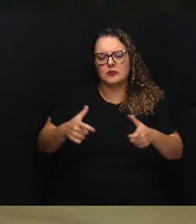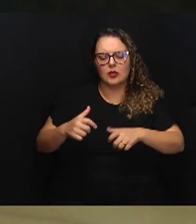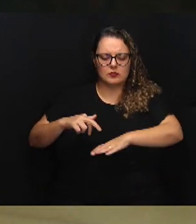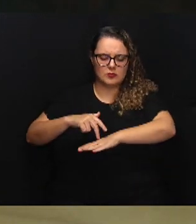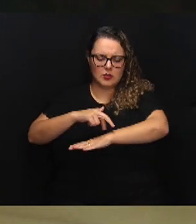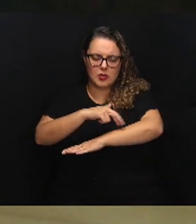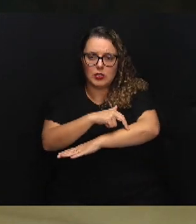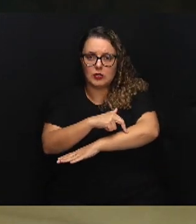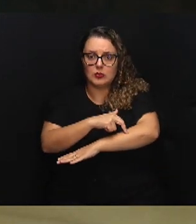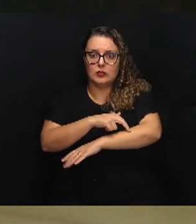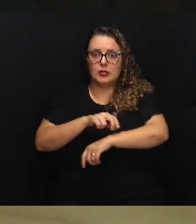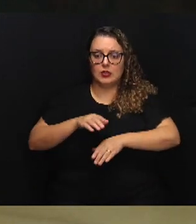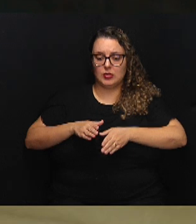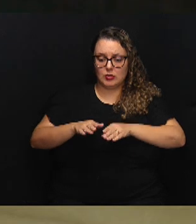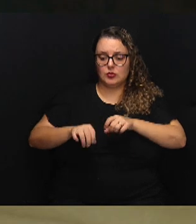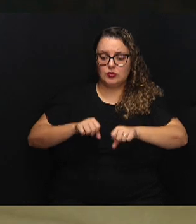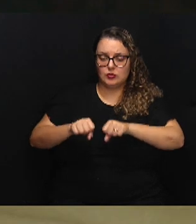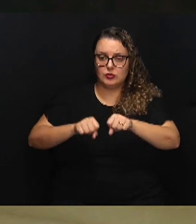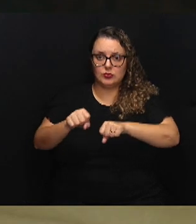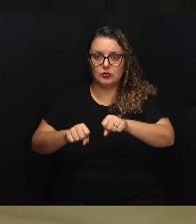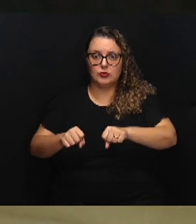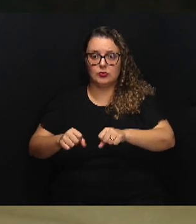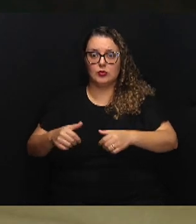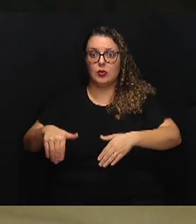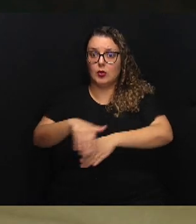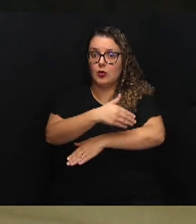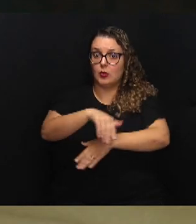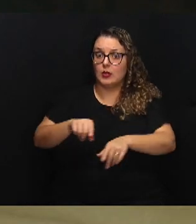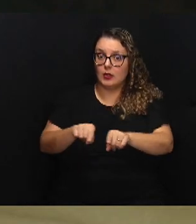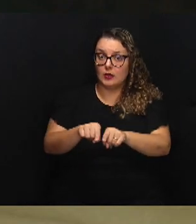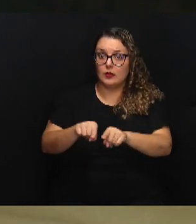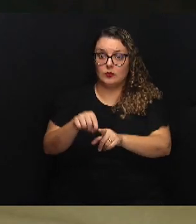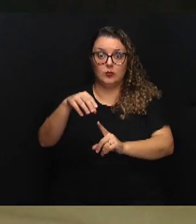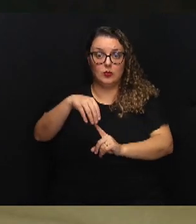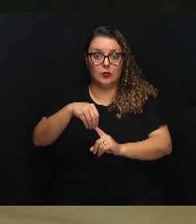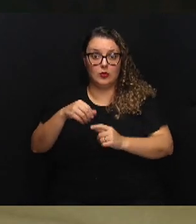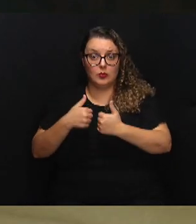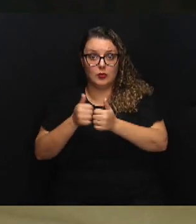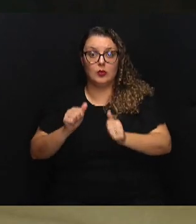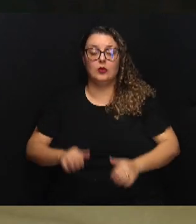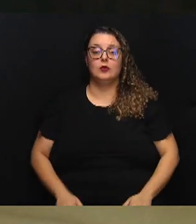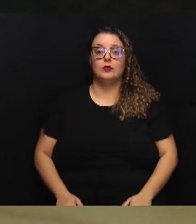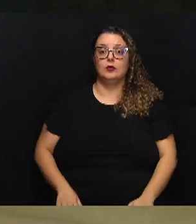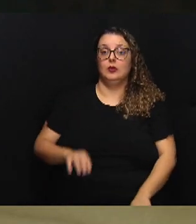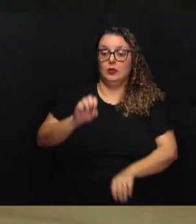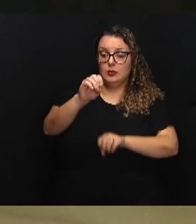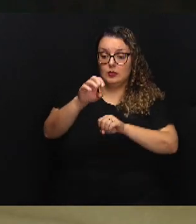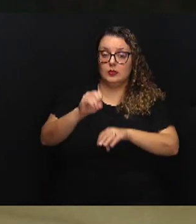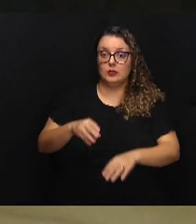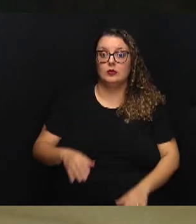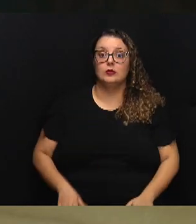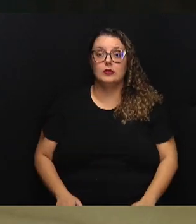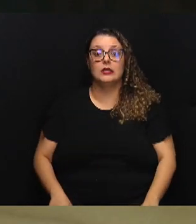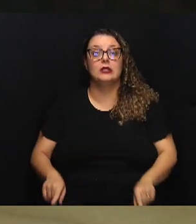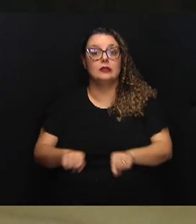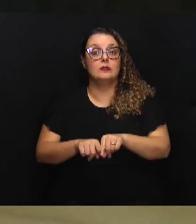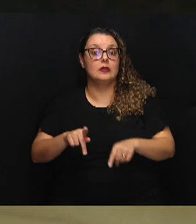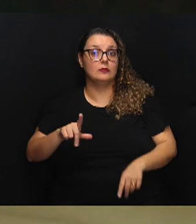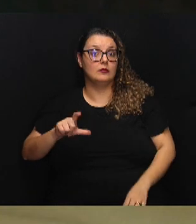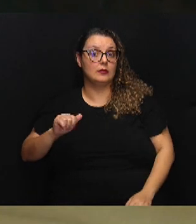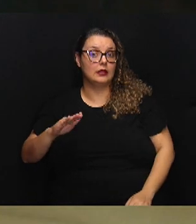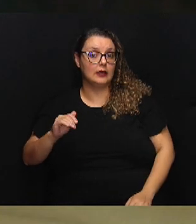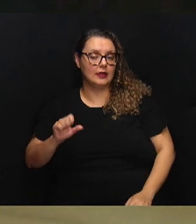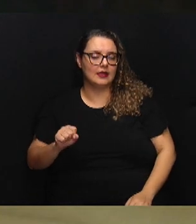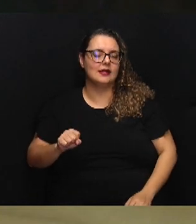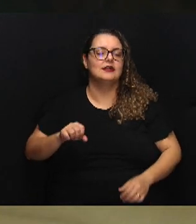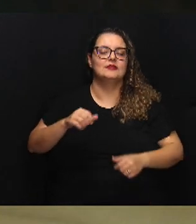calçada, ciclovia, ruas também, pontos de ônibus, semáforos e placas de trânsito. A proposta, claro,